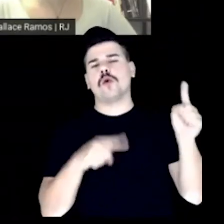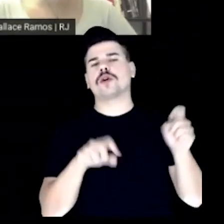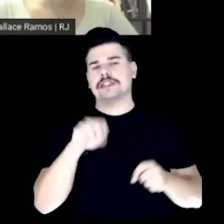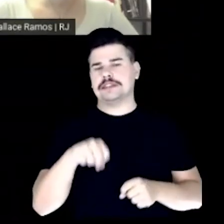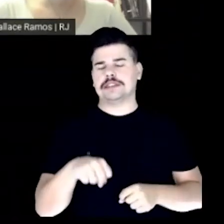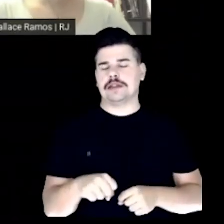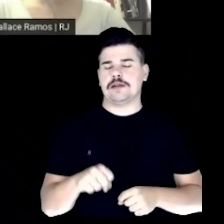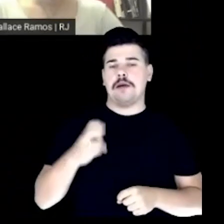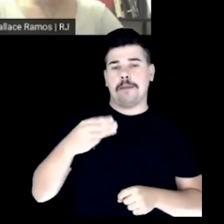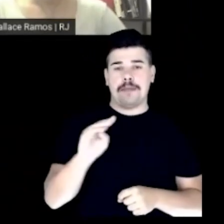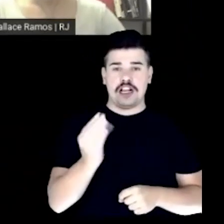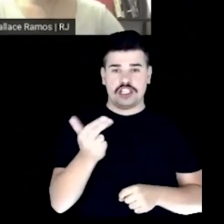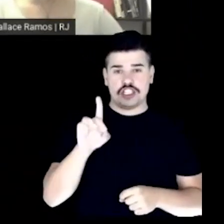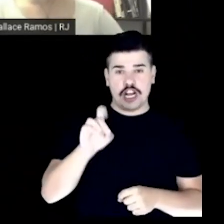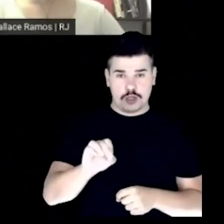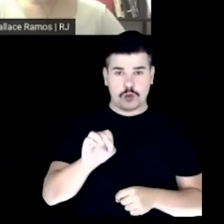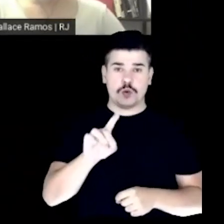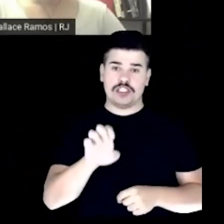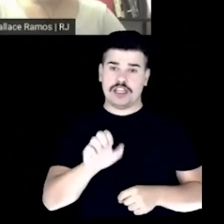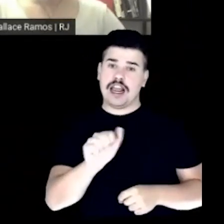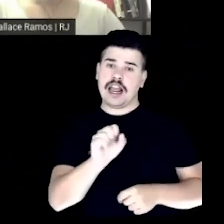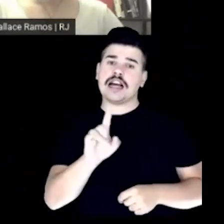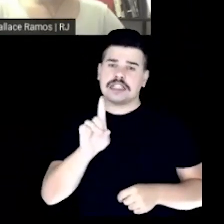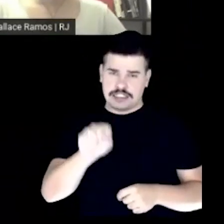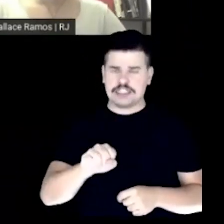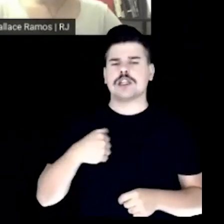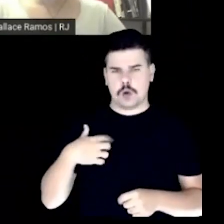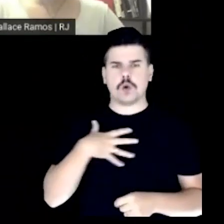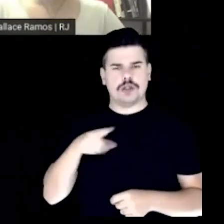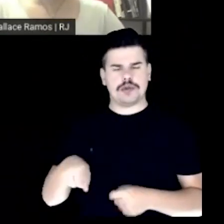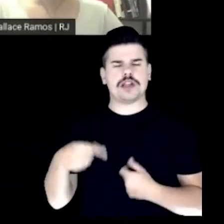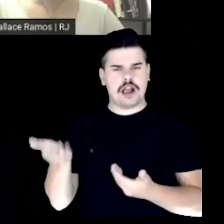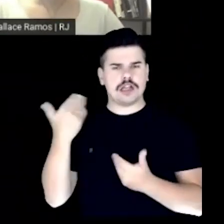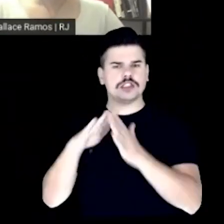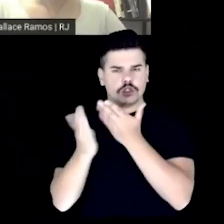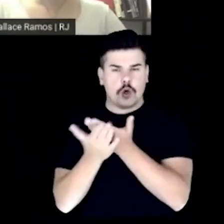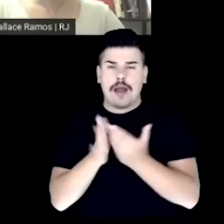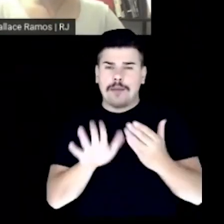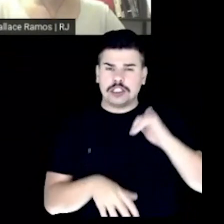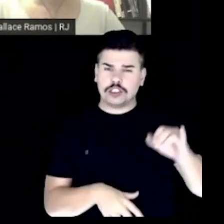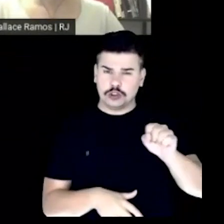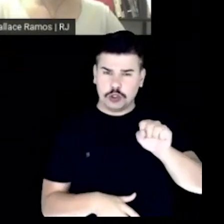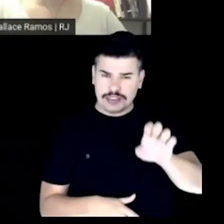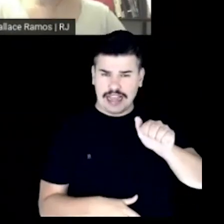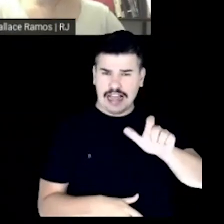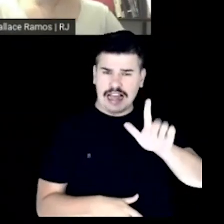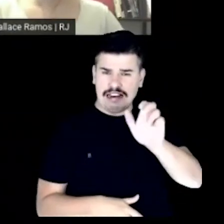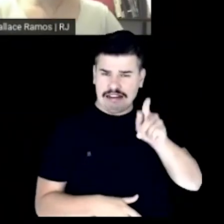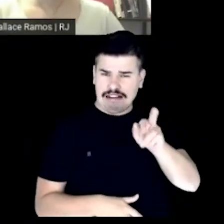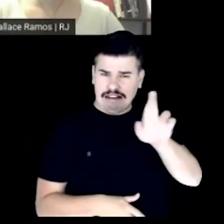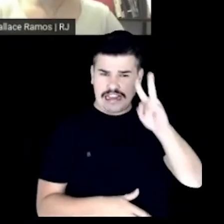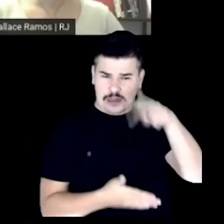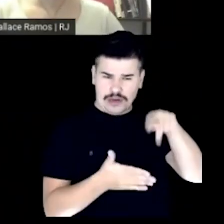Alencar. Machado de Assis eu gostei de ler na escola e fui motivada e gostei, foi importante para minha formação como leitor, mas José de Alencar